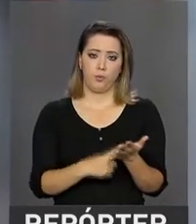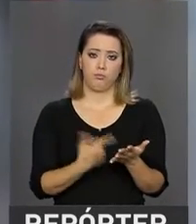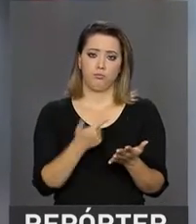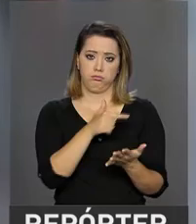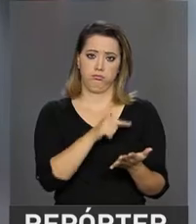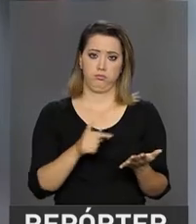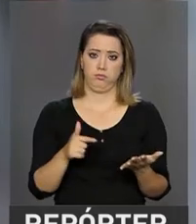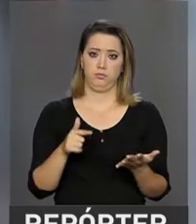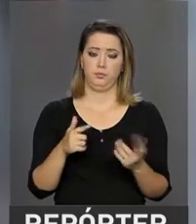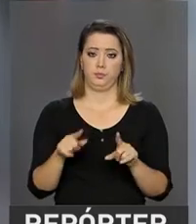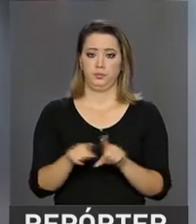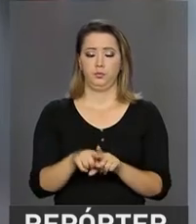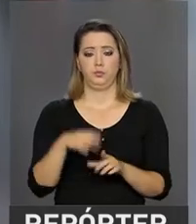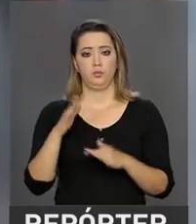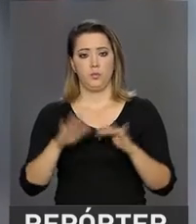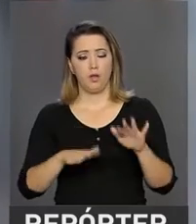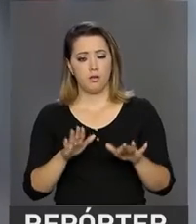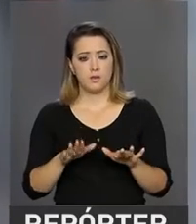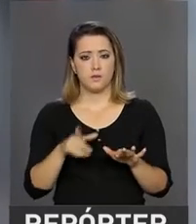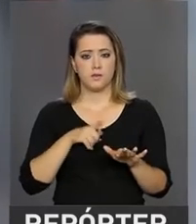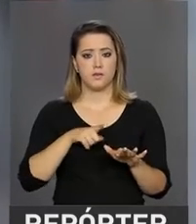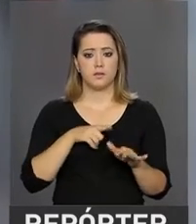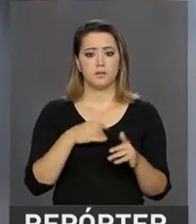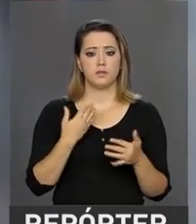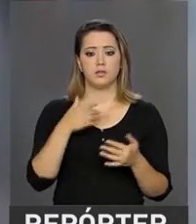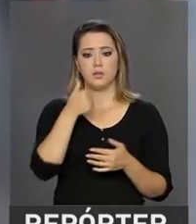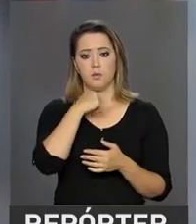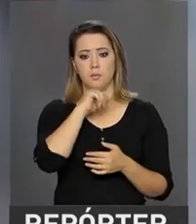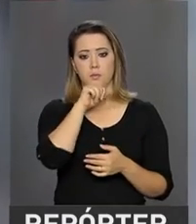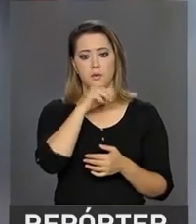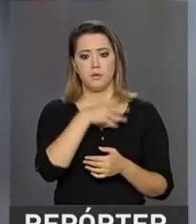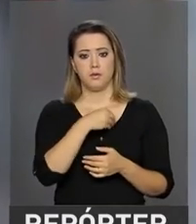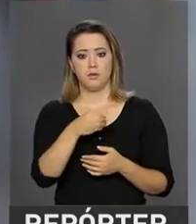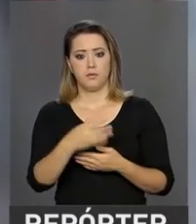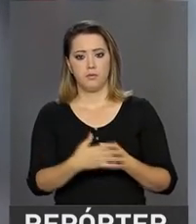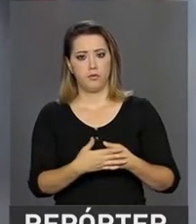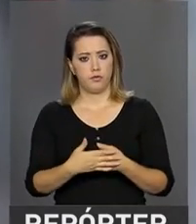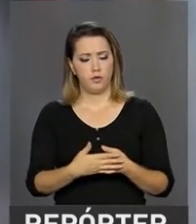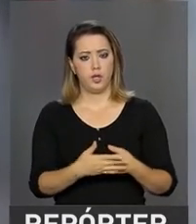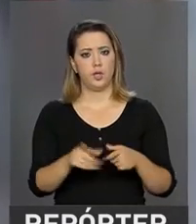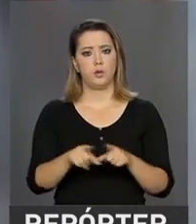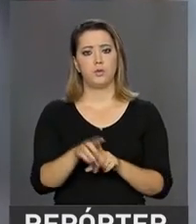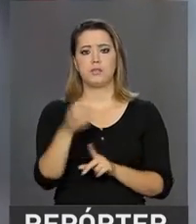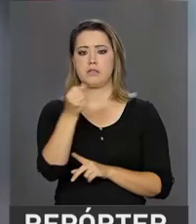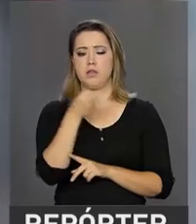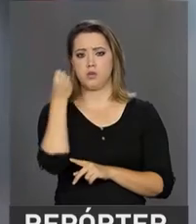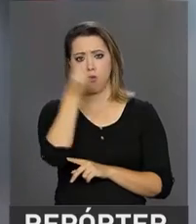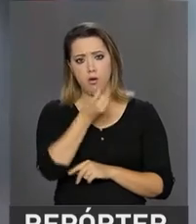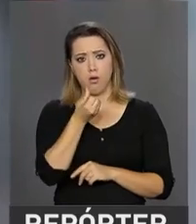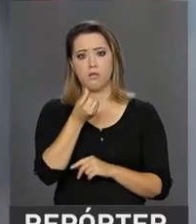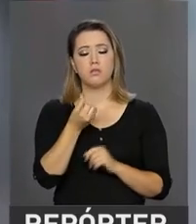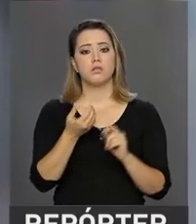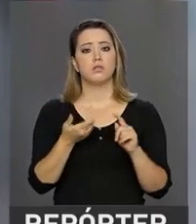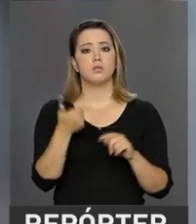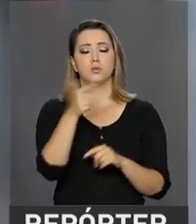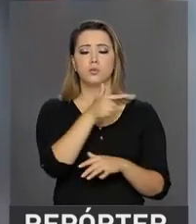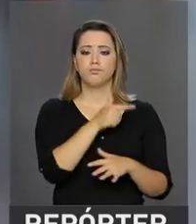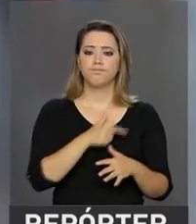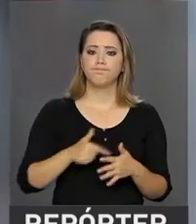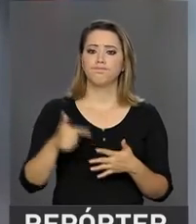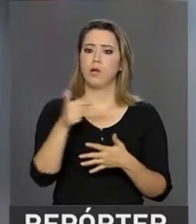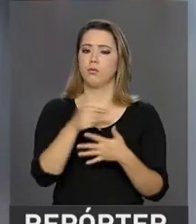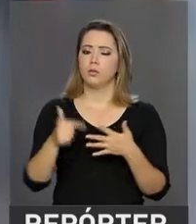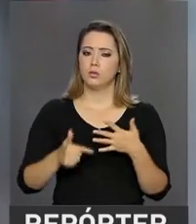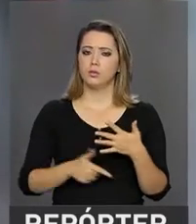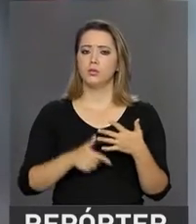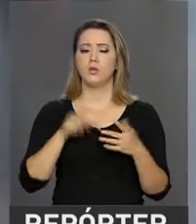de jornada seja a questão da mãe com filho pequeno então jornada única de seis horas sejam outros então são situações